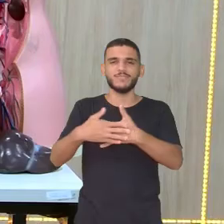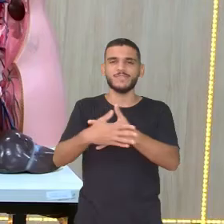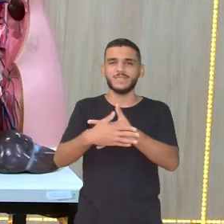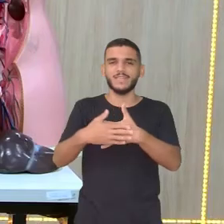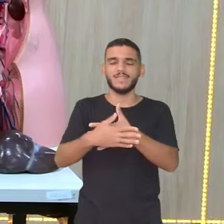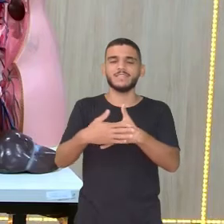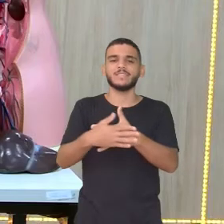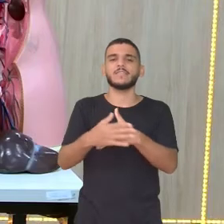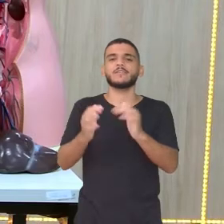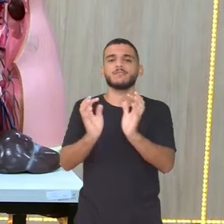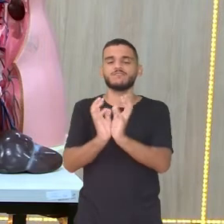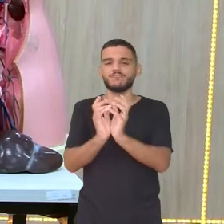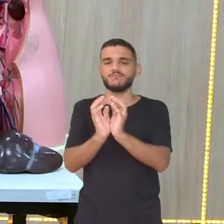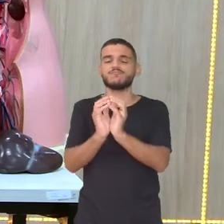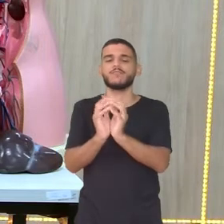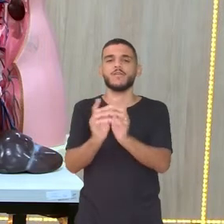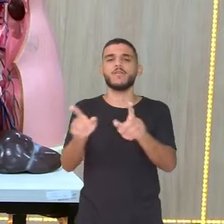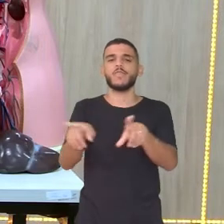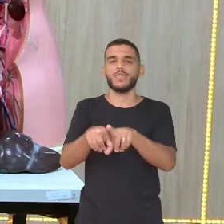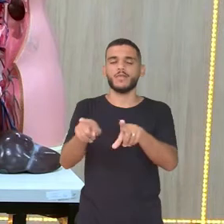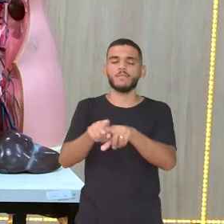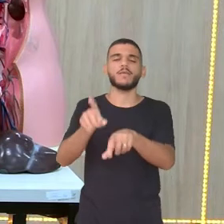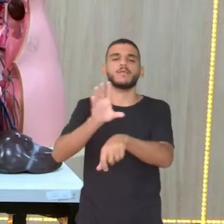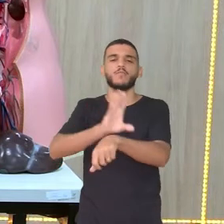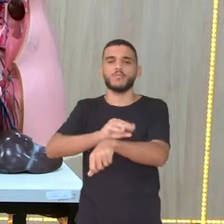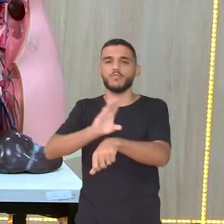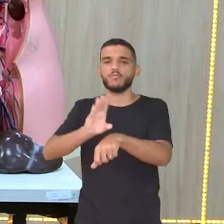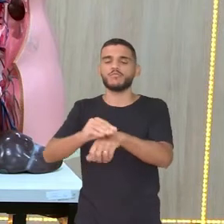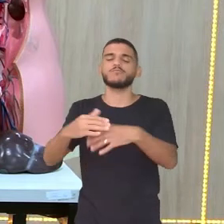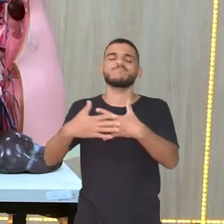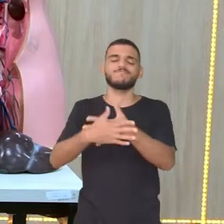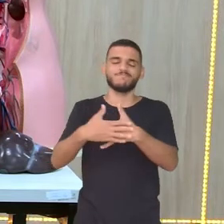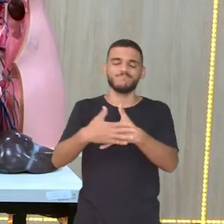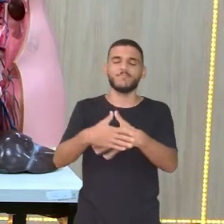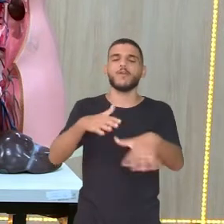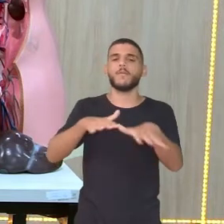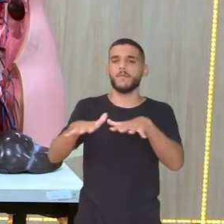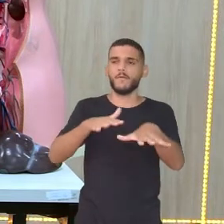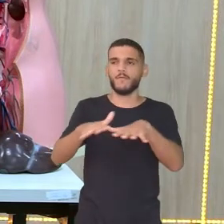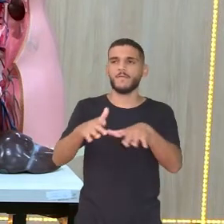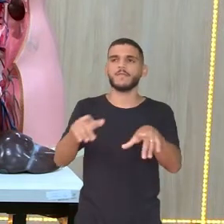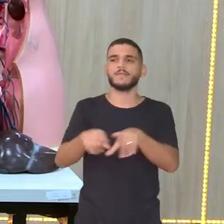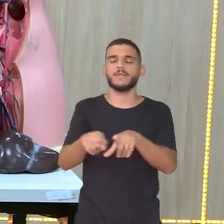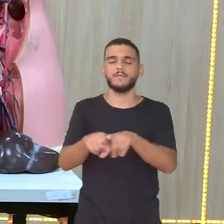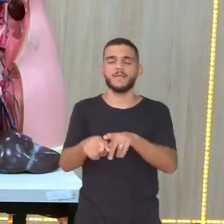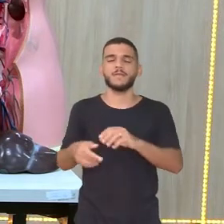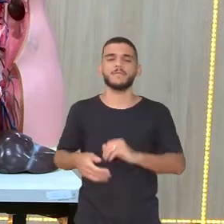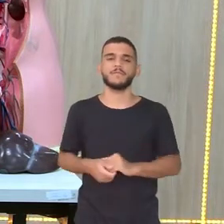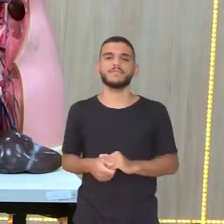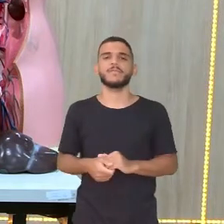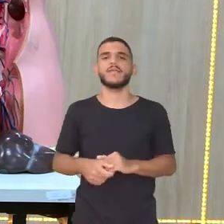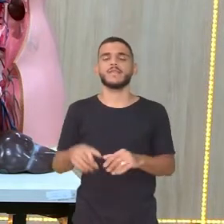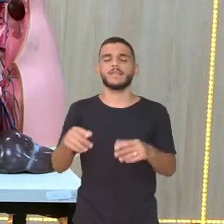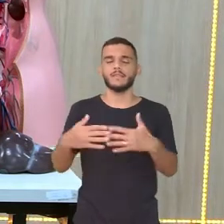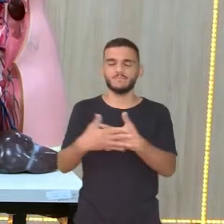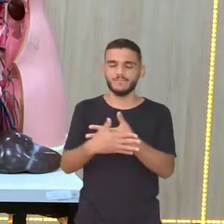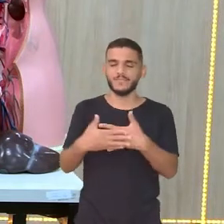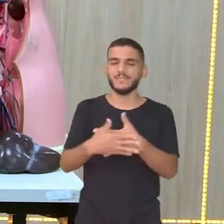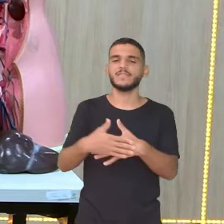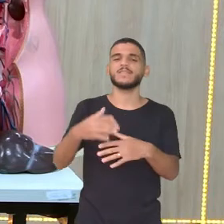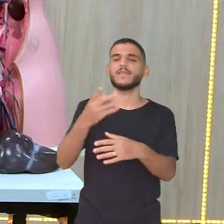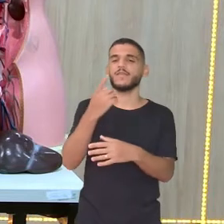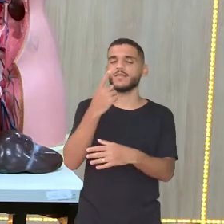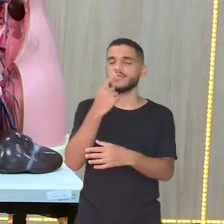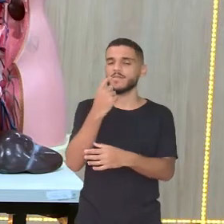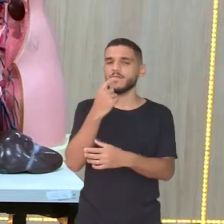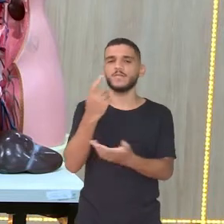também o tecido muscular, fazendo aí esse movimento, esse efeito. E assim, outros mais, tecido sanguíneo, que a gente vai